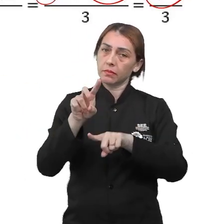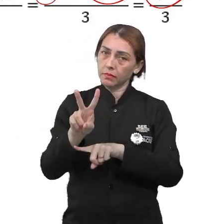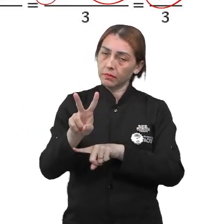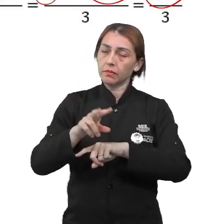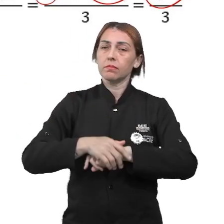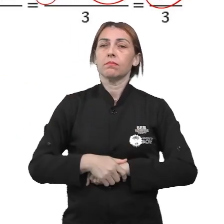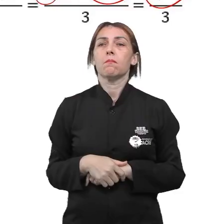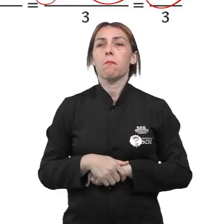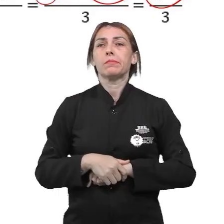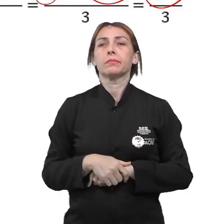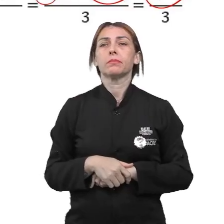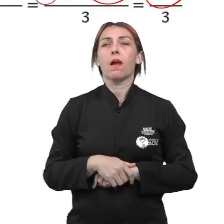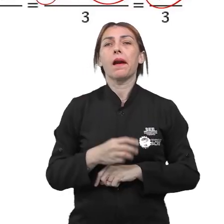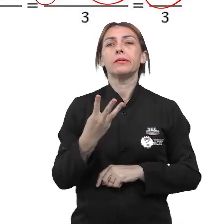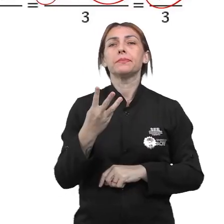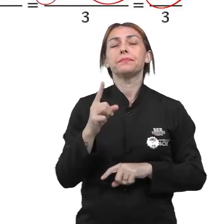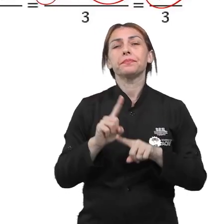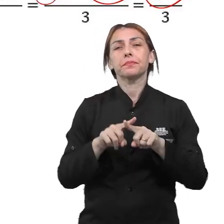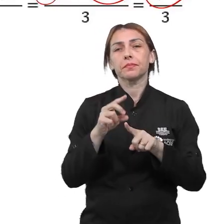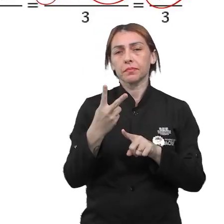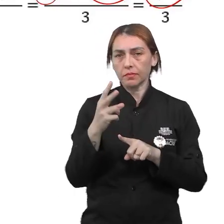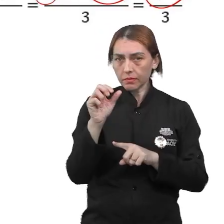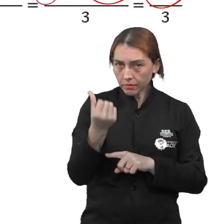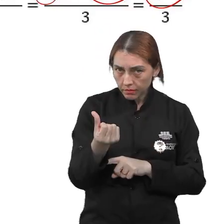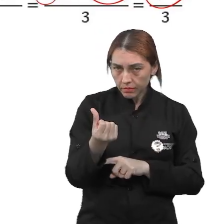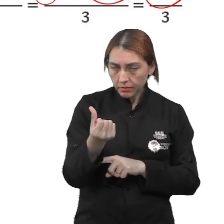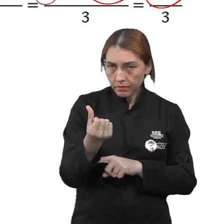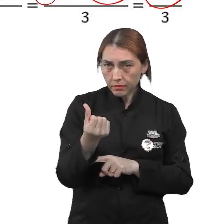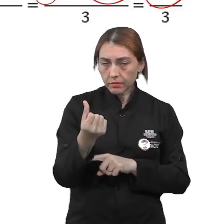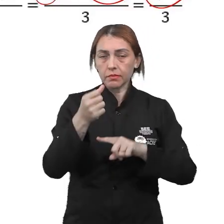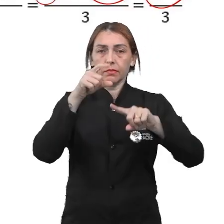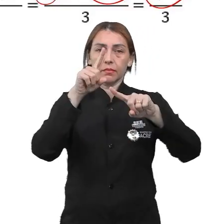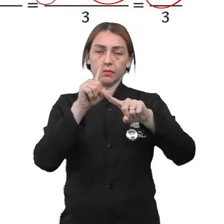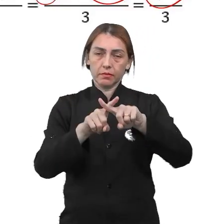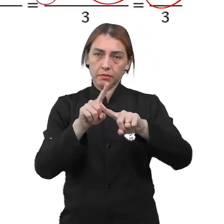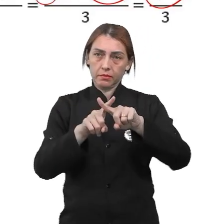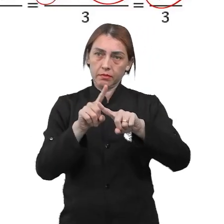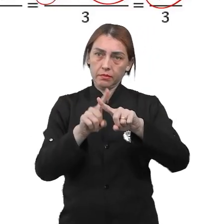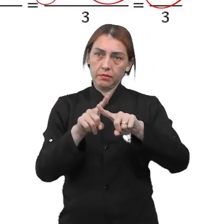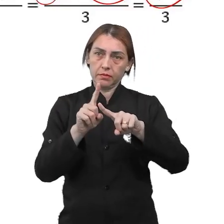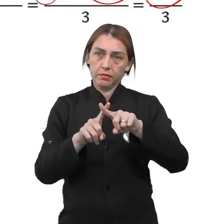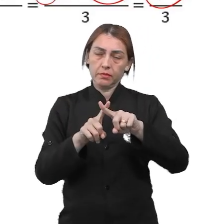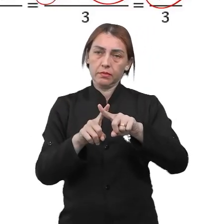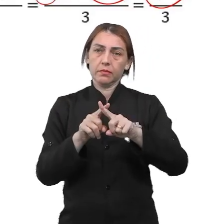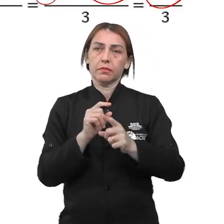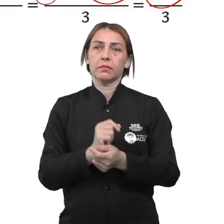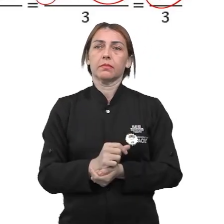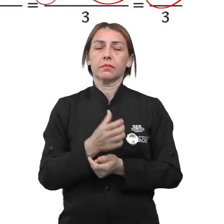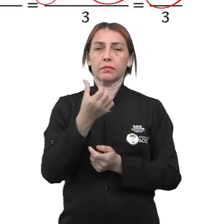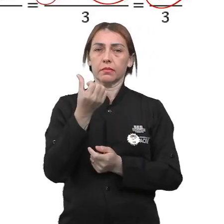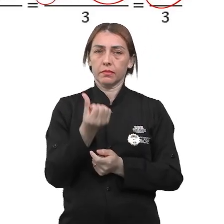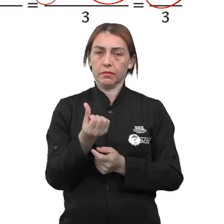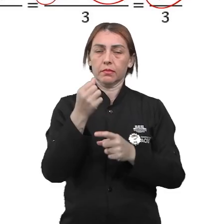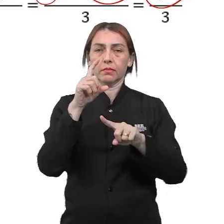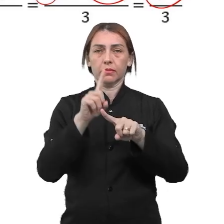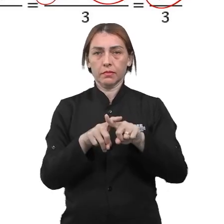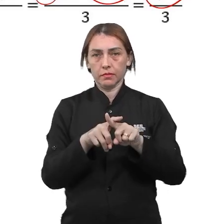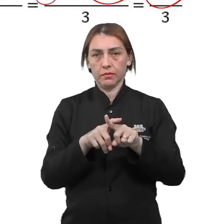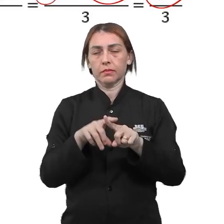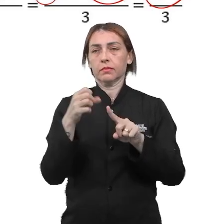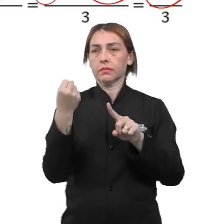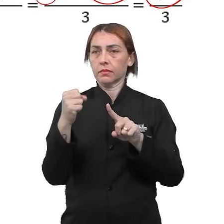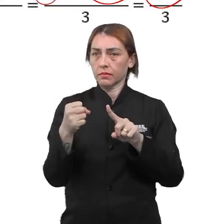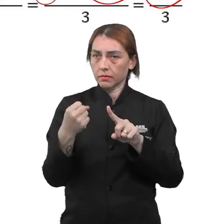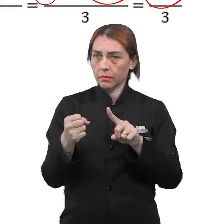2. Quanto é 3 vezes 2? Não é 6? Aí você multiplica o valor de 6 vezes